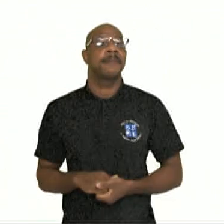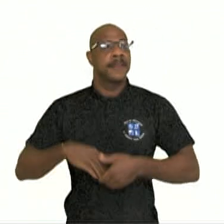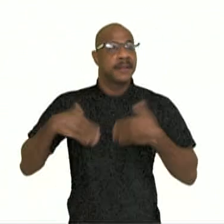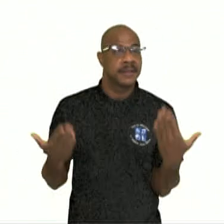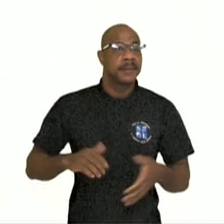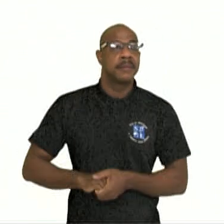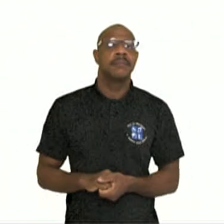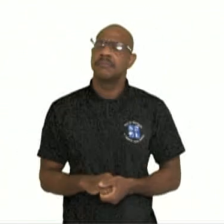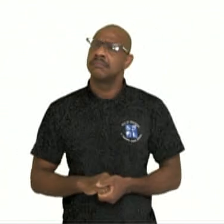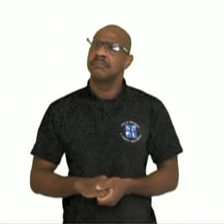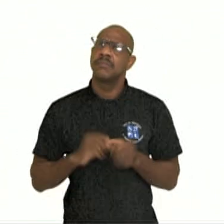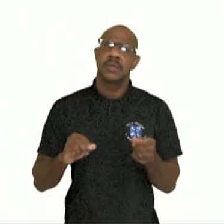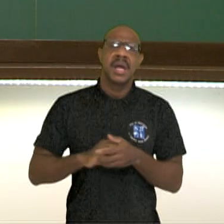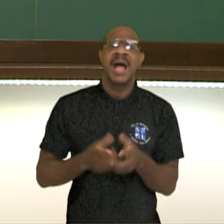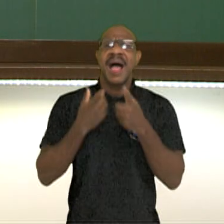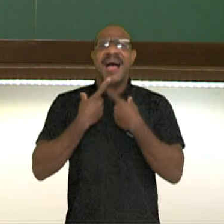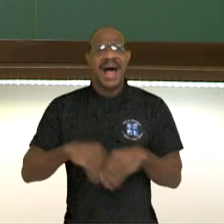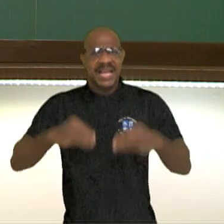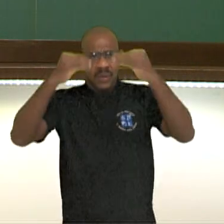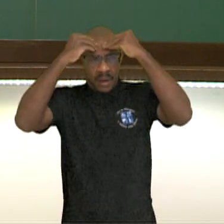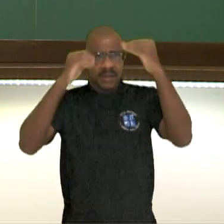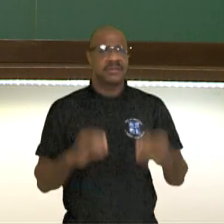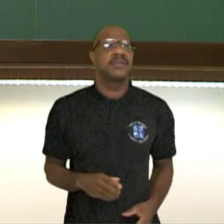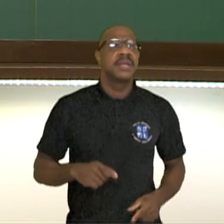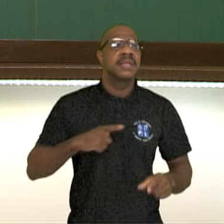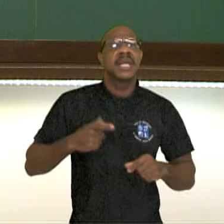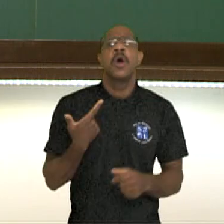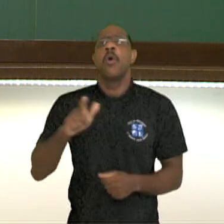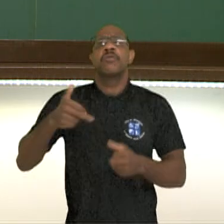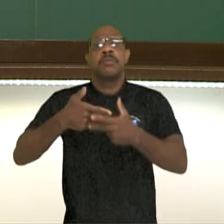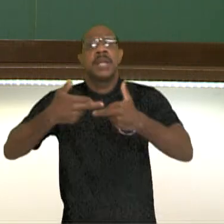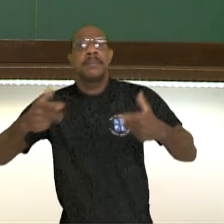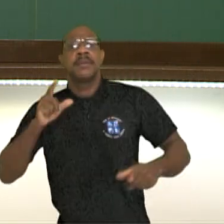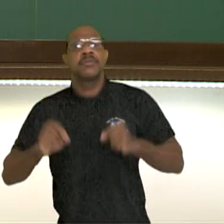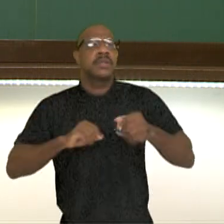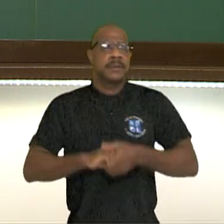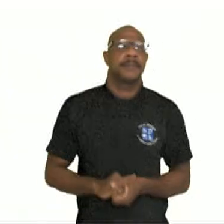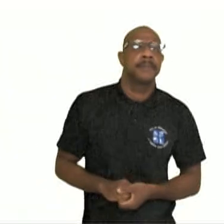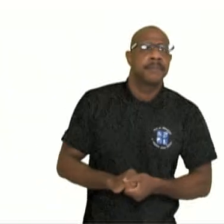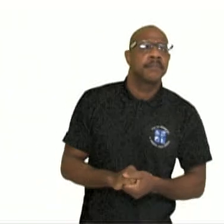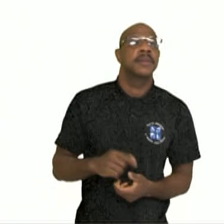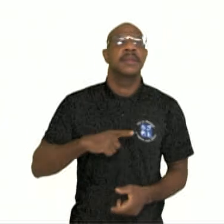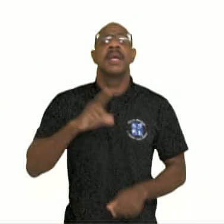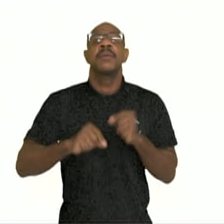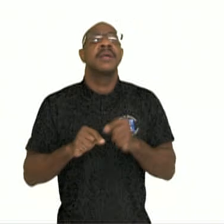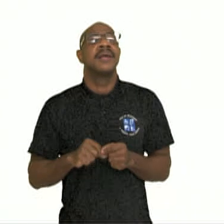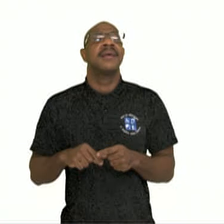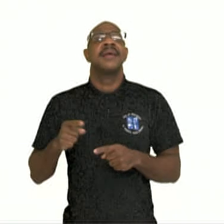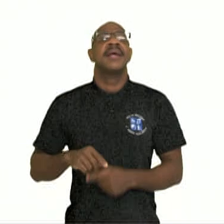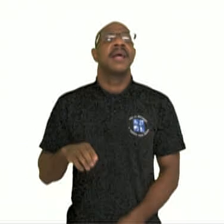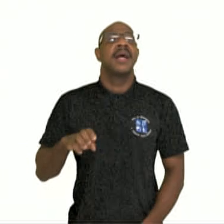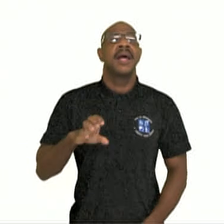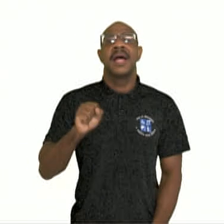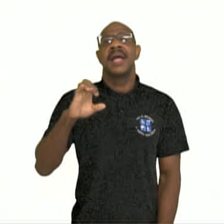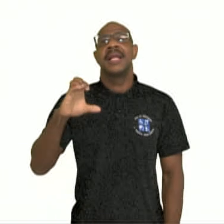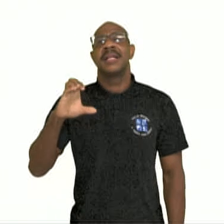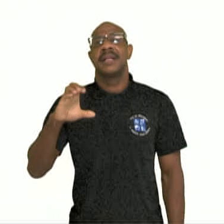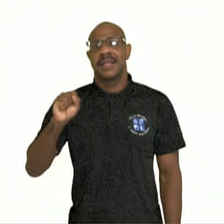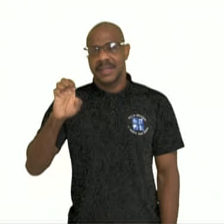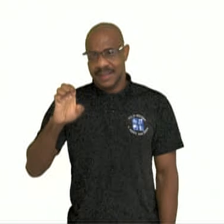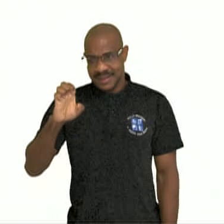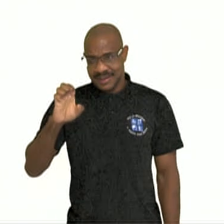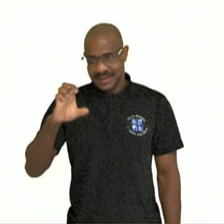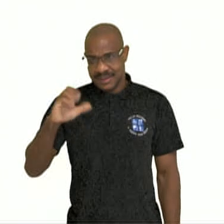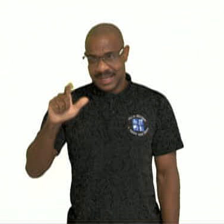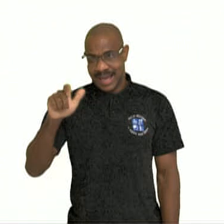a linguagem cartográfica, ela também traz outros elementos. Dá uma olhada aqui na tela, ó. Nós temos as escalas cartográficas,